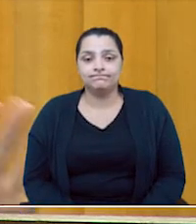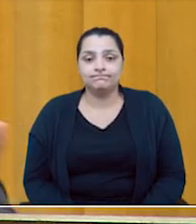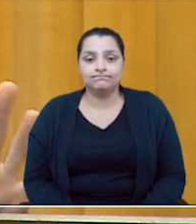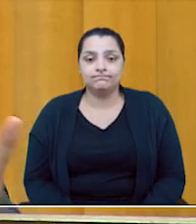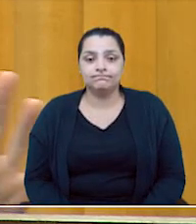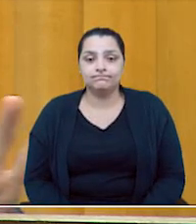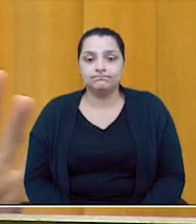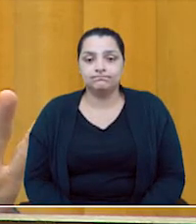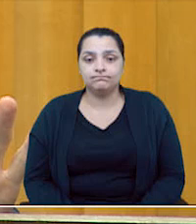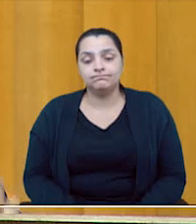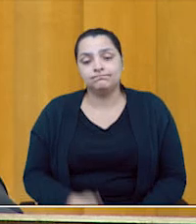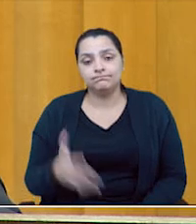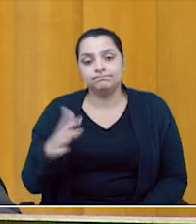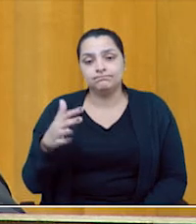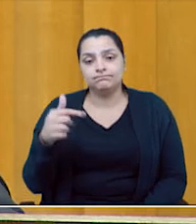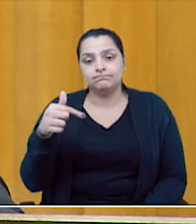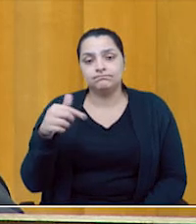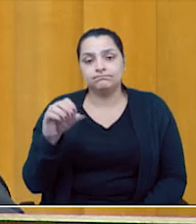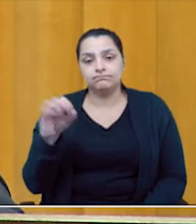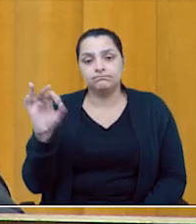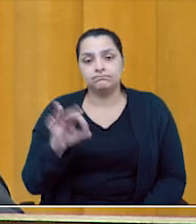pelo menos 70%.